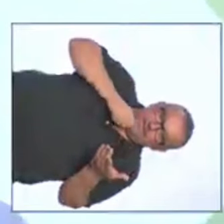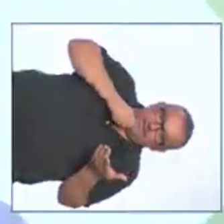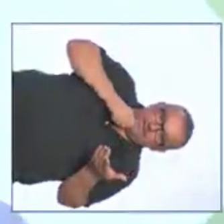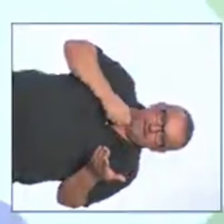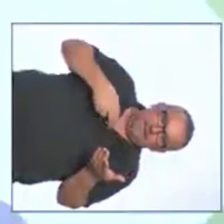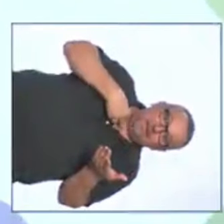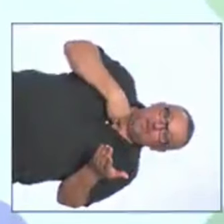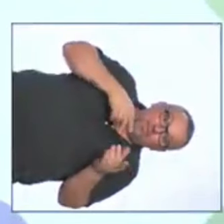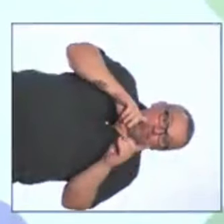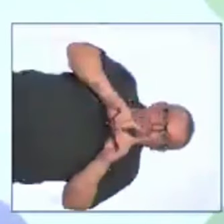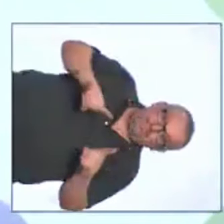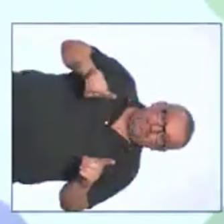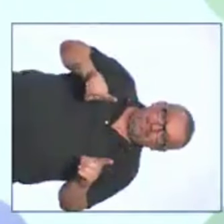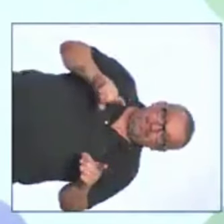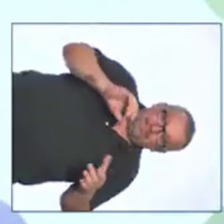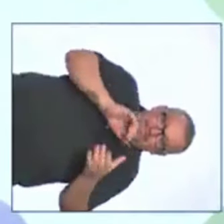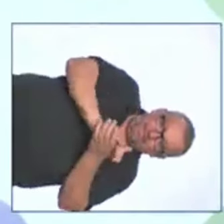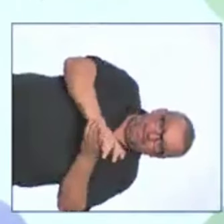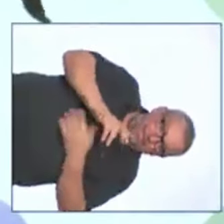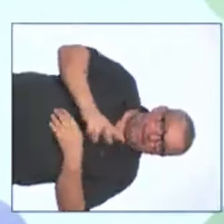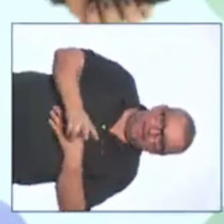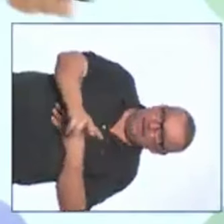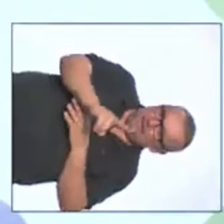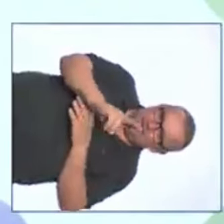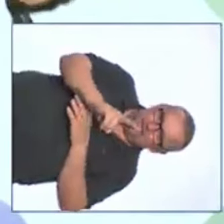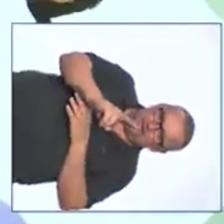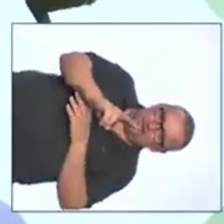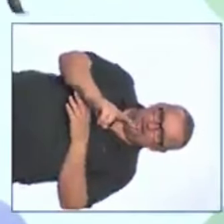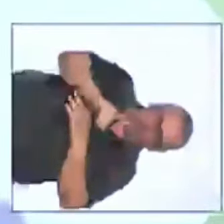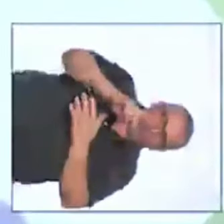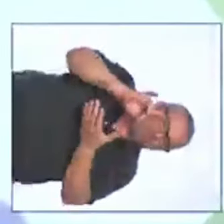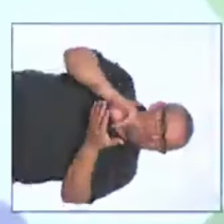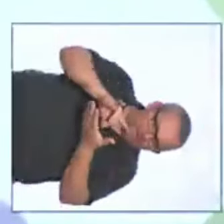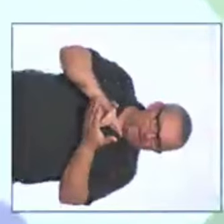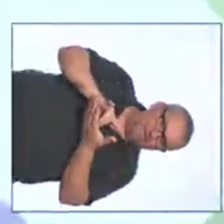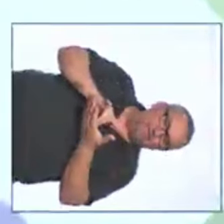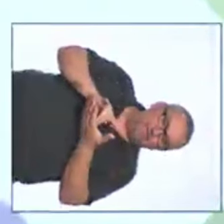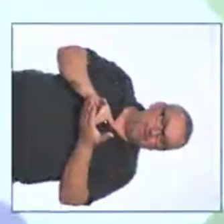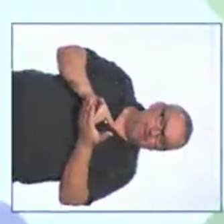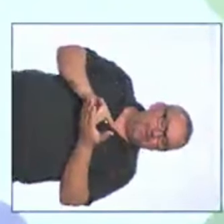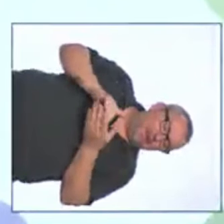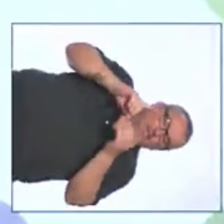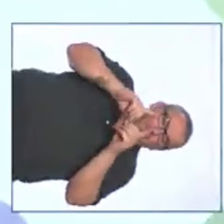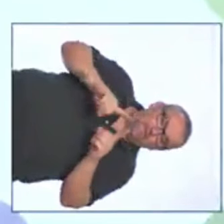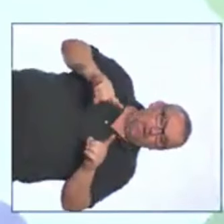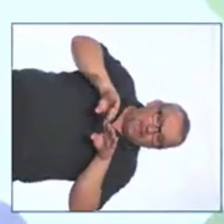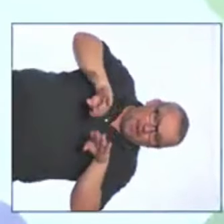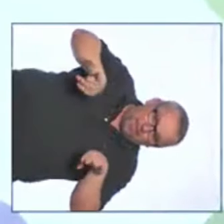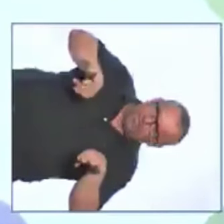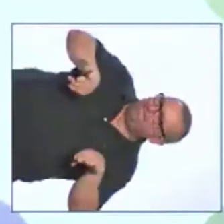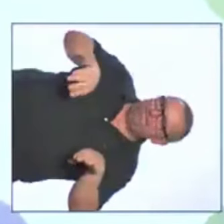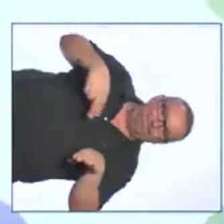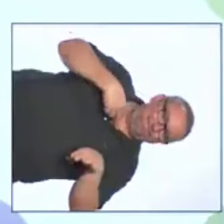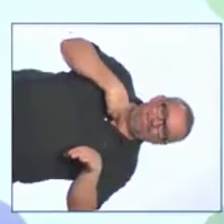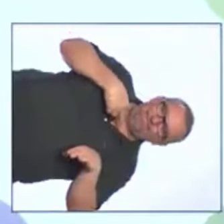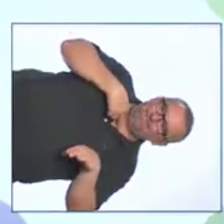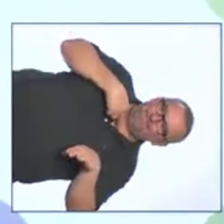nem podia se divorciar né quando você casava era meio que pra sempre mesmo pela lei então